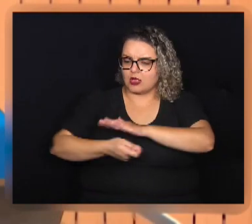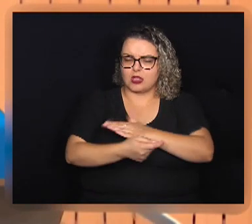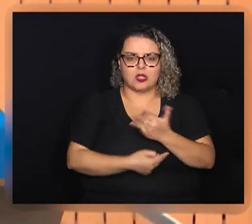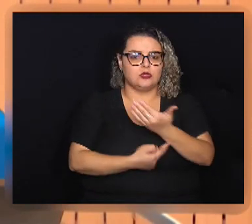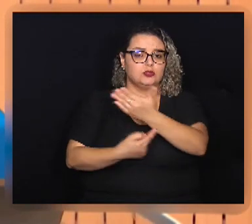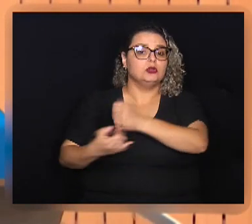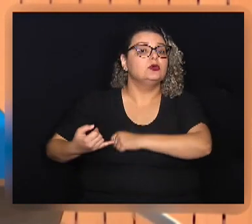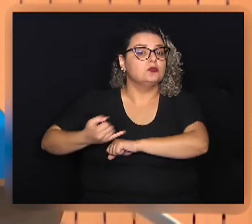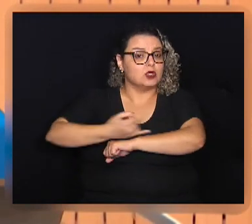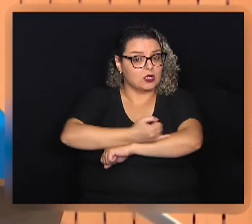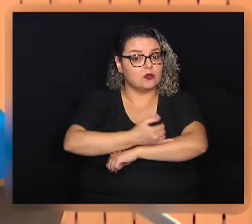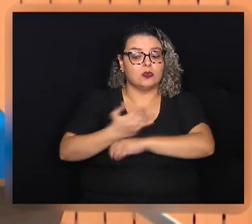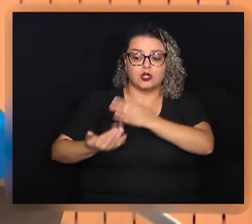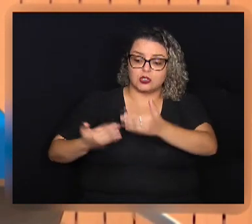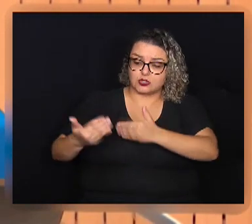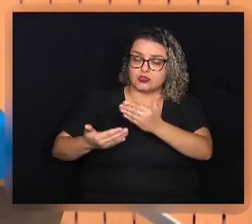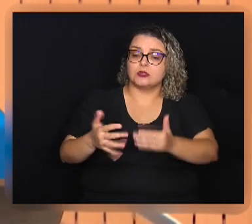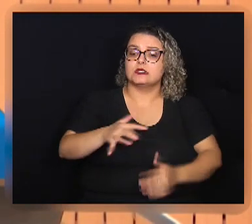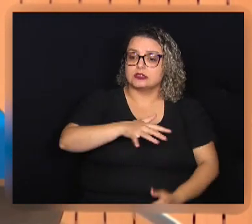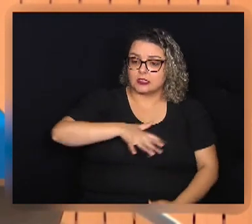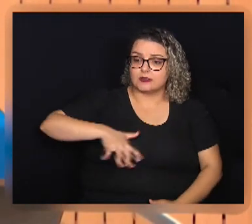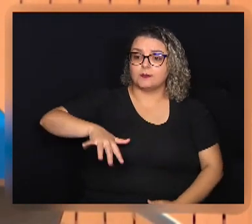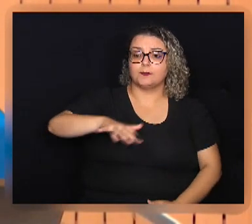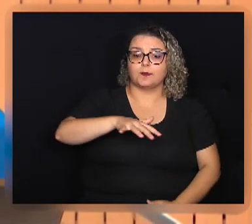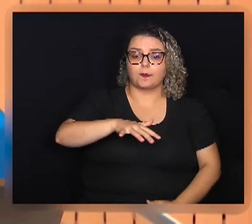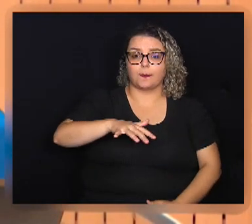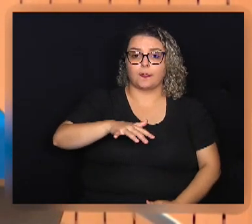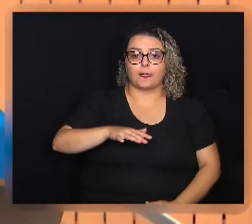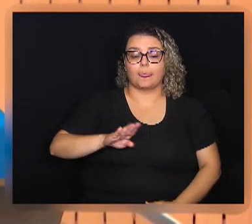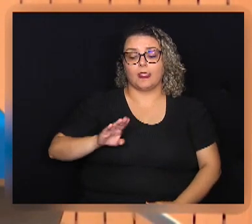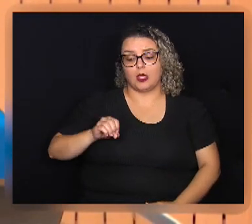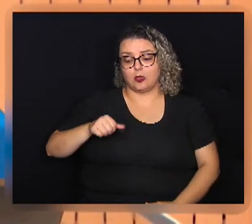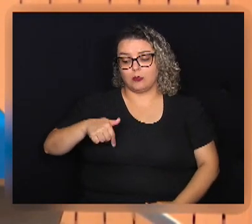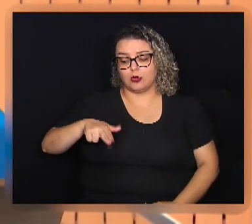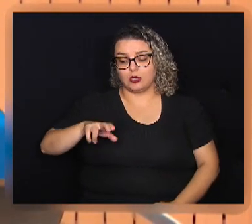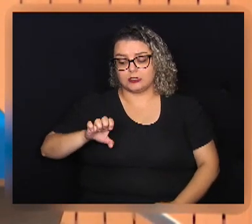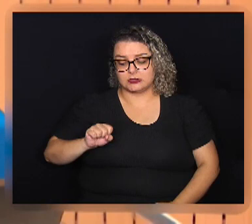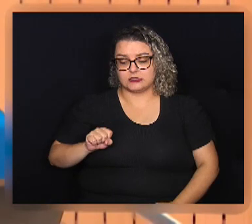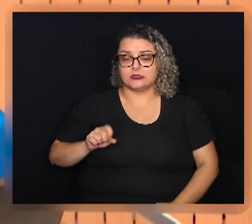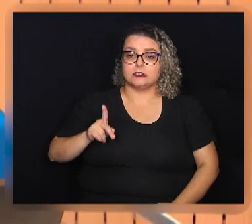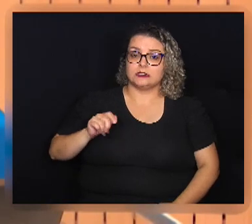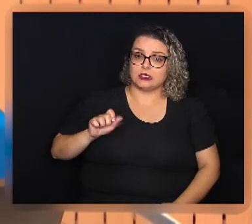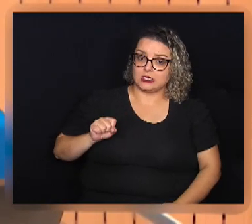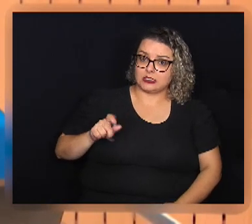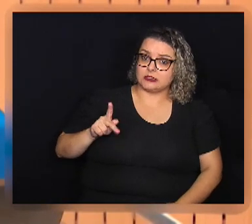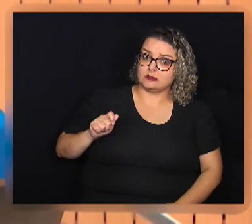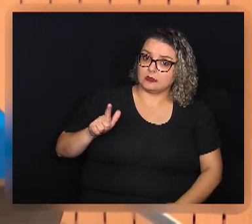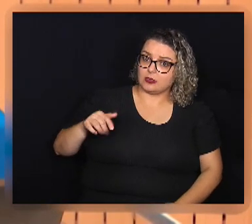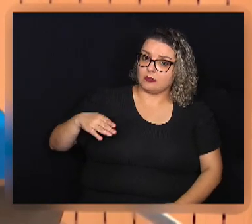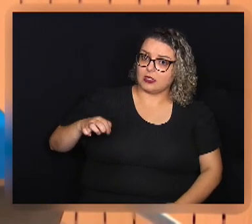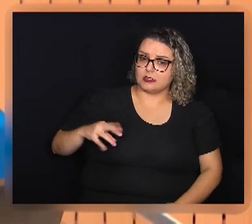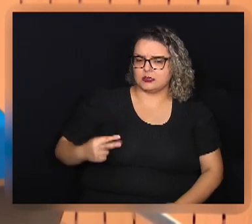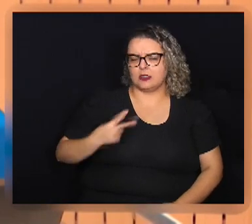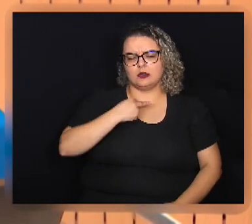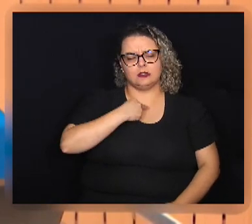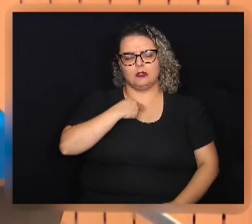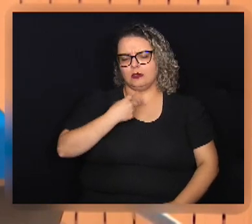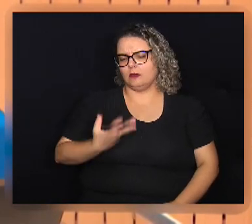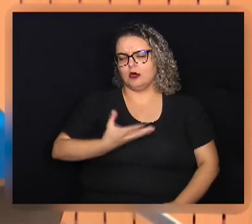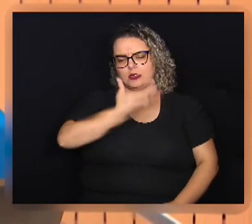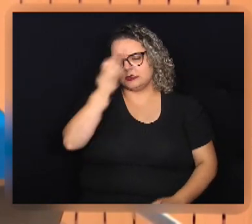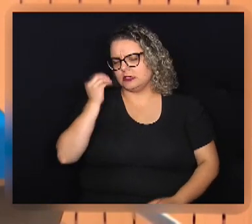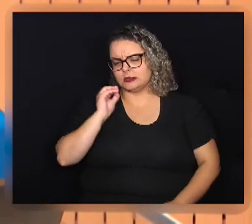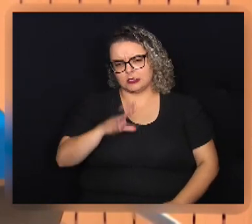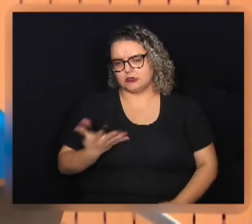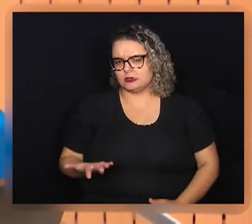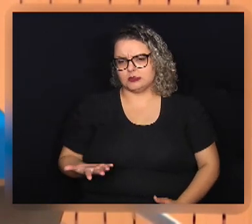infraestrutura estão em andamento nesta região. O Bosque das Palmeiras não pode mais ficar à margem deste movimento.